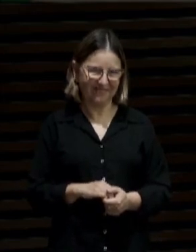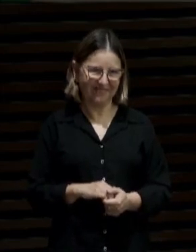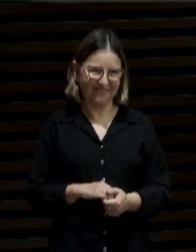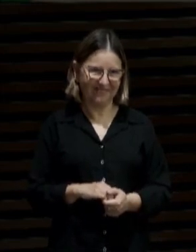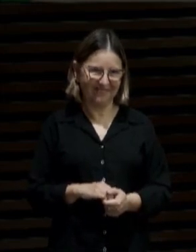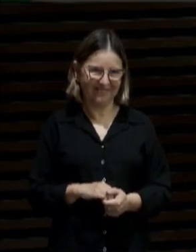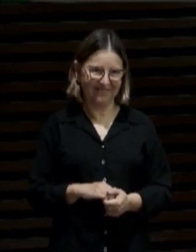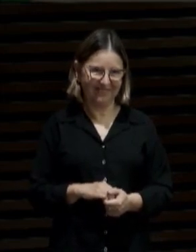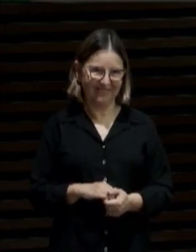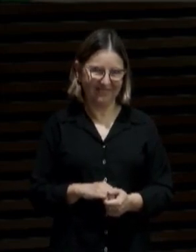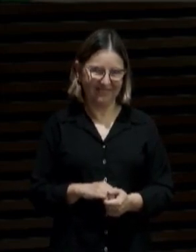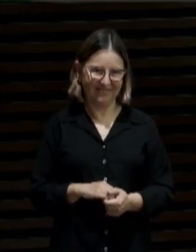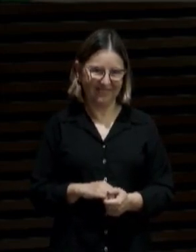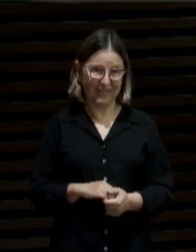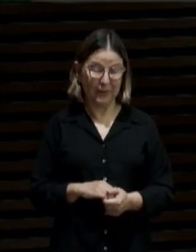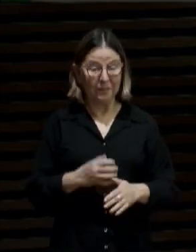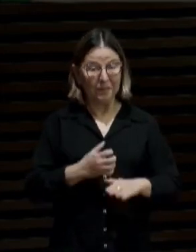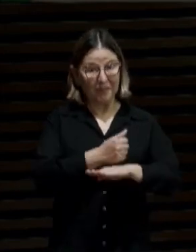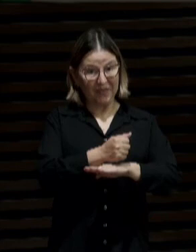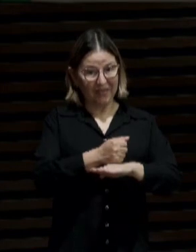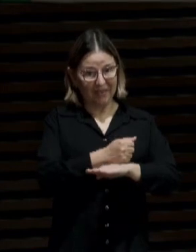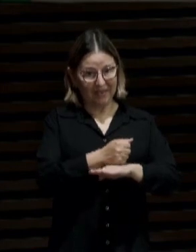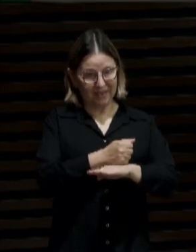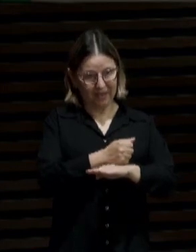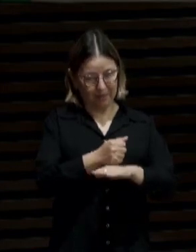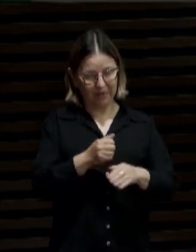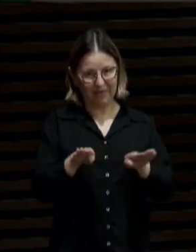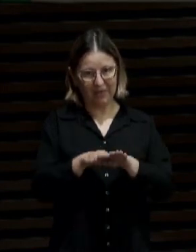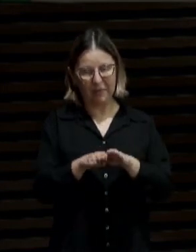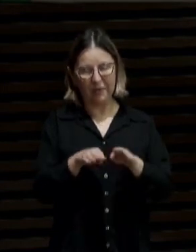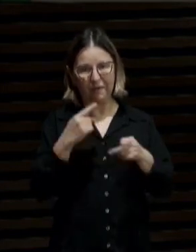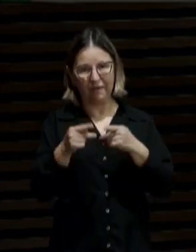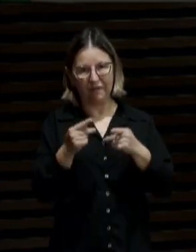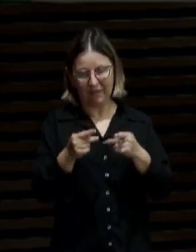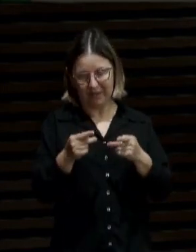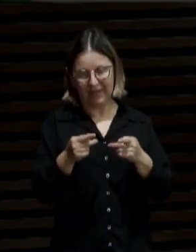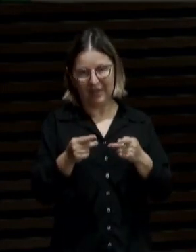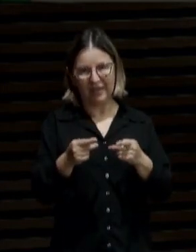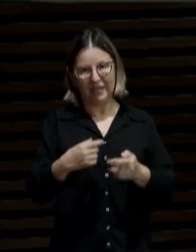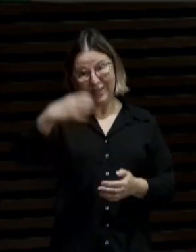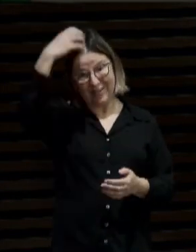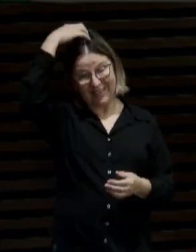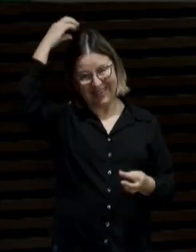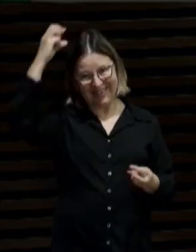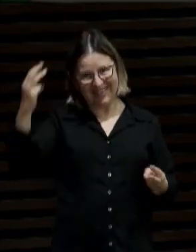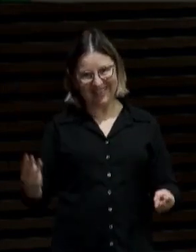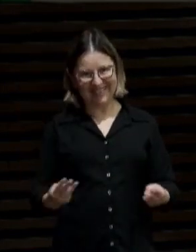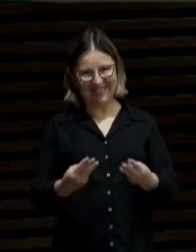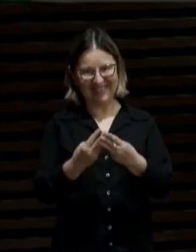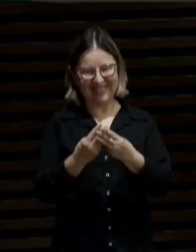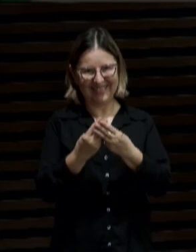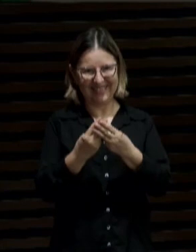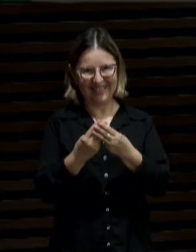Se não bastasse o exemplo de Abraão, Paulo também cita Davi para dizer que o rei dos judeus, a raiz da qual sairia o